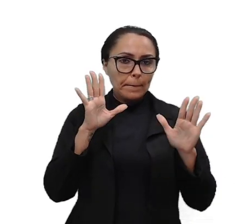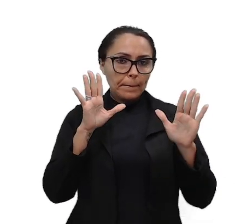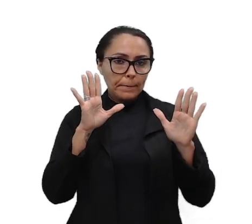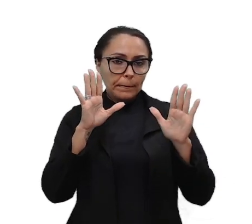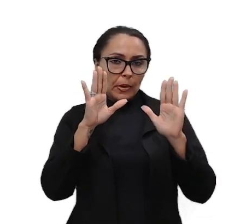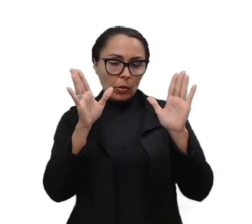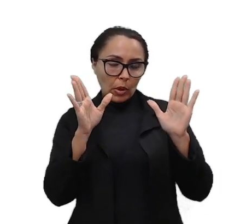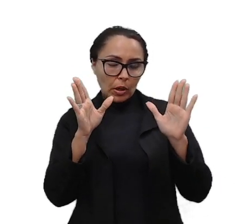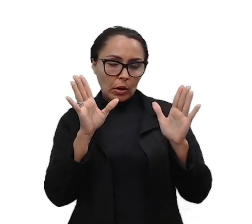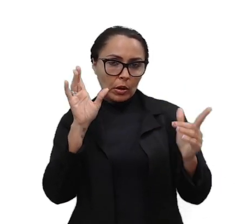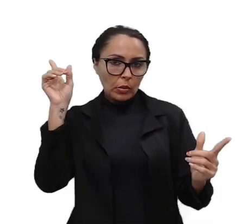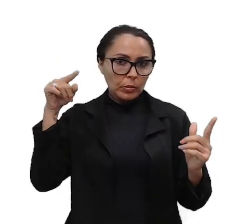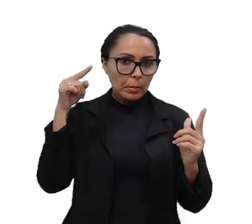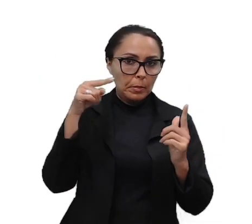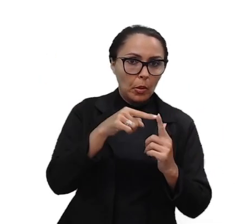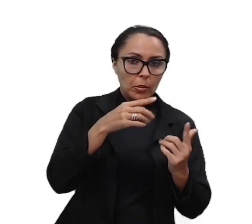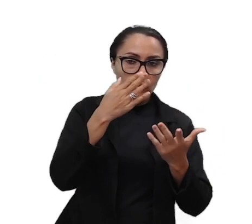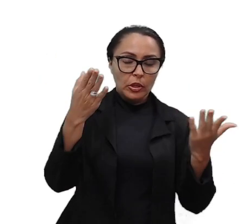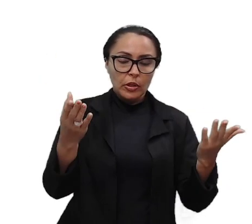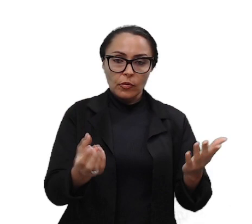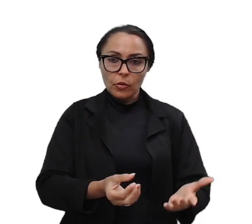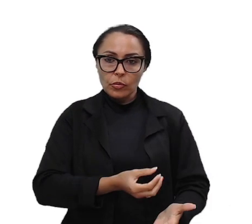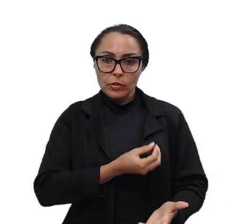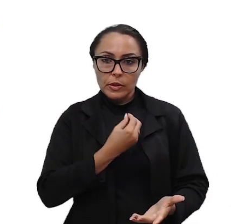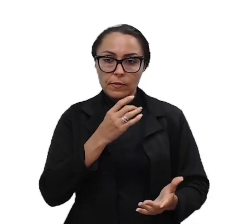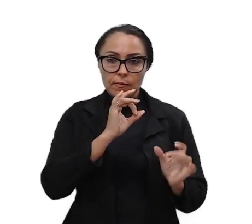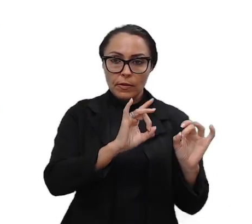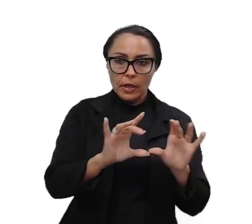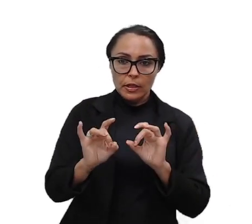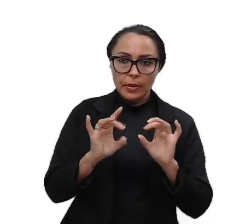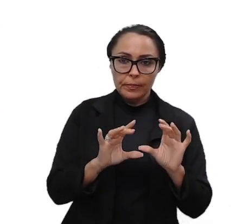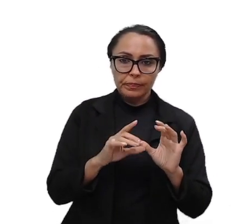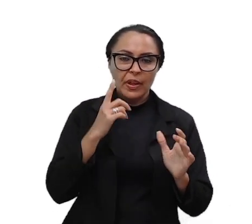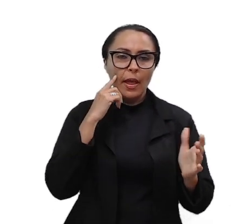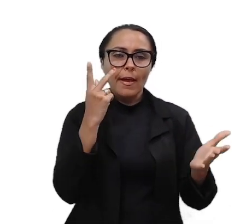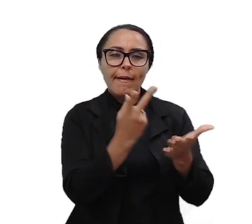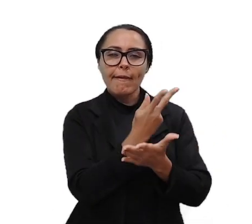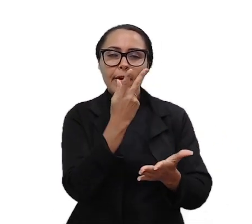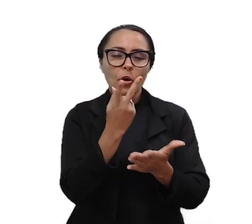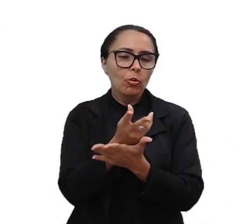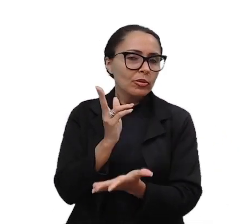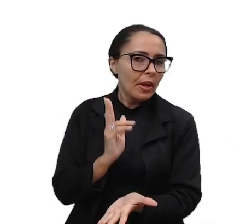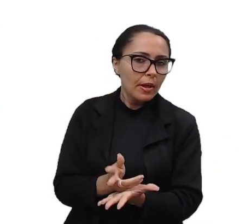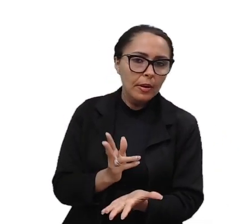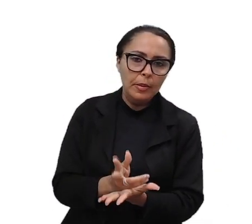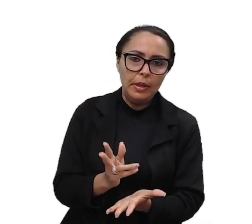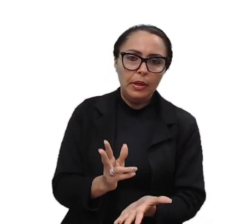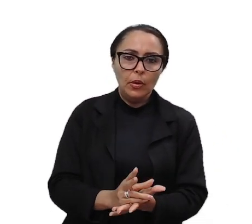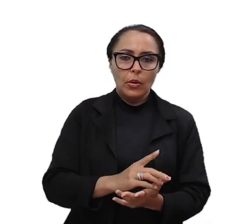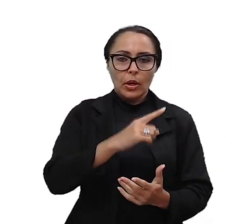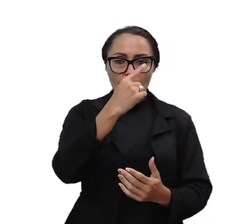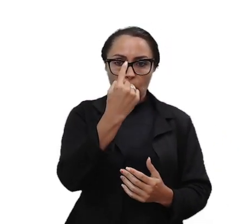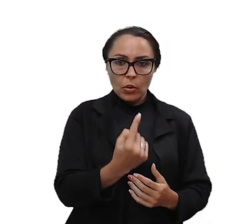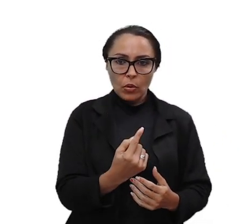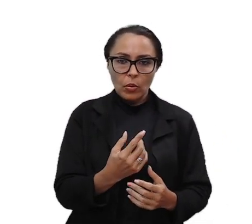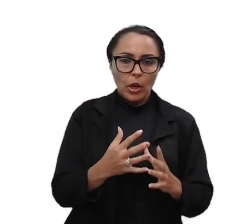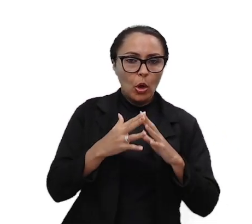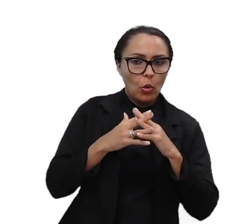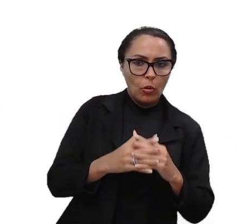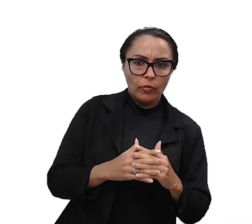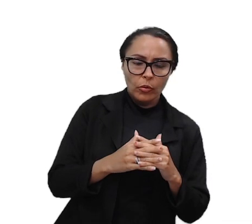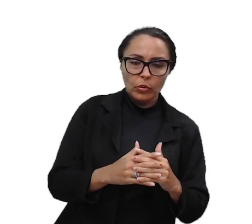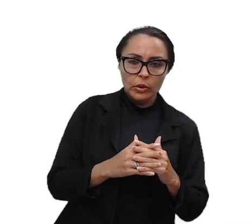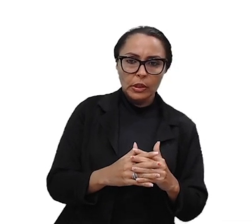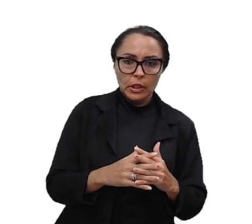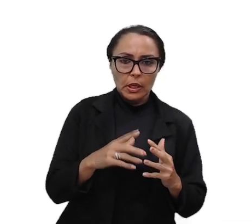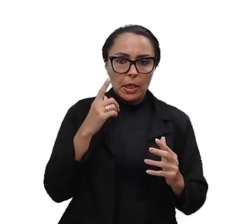venda ou de produção. Bom, erros frequentes em previsões. O erro 1. Confundir previsões com